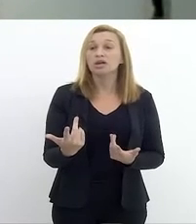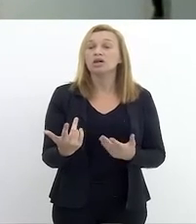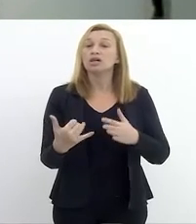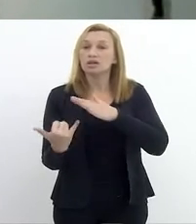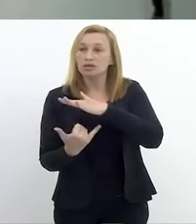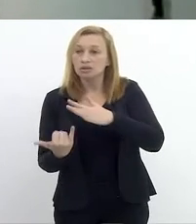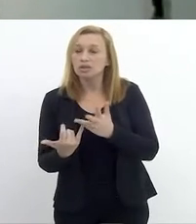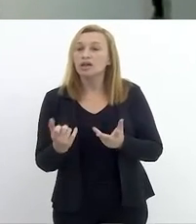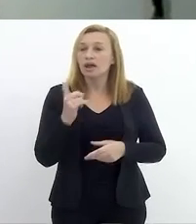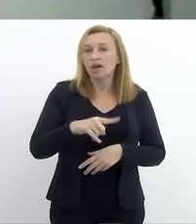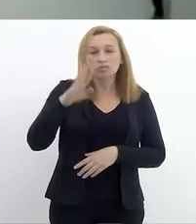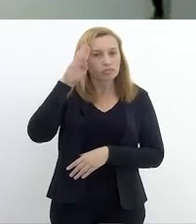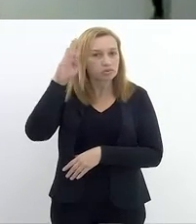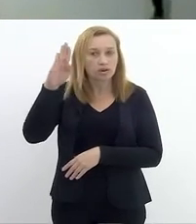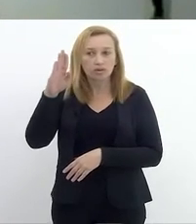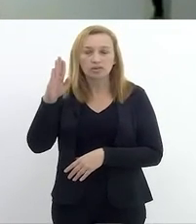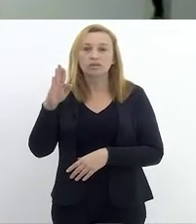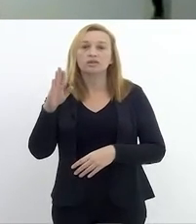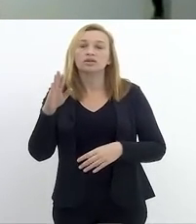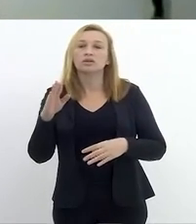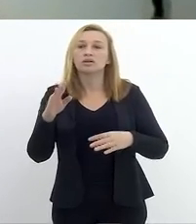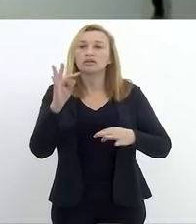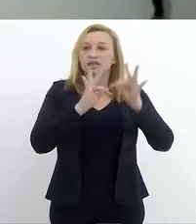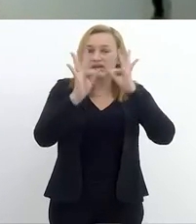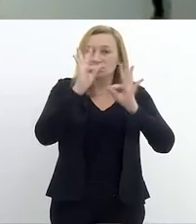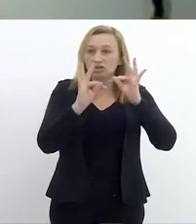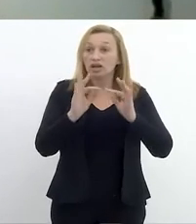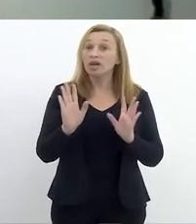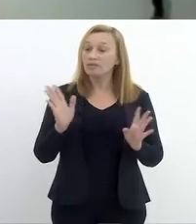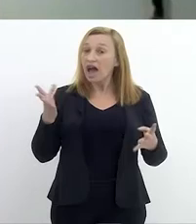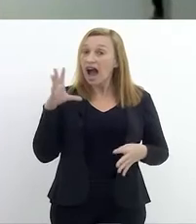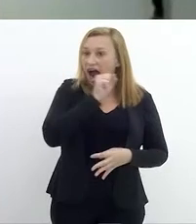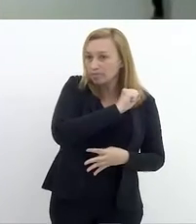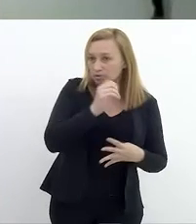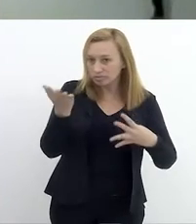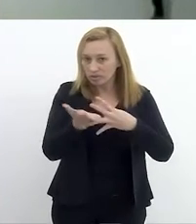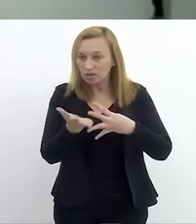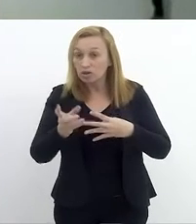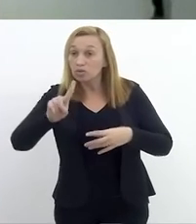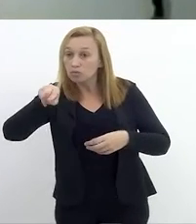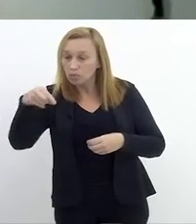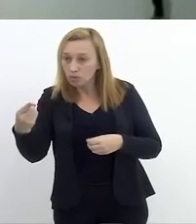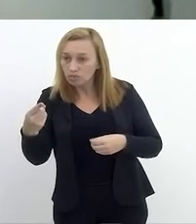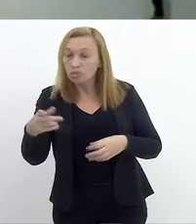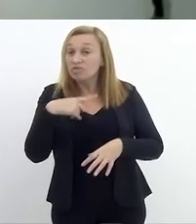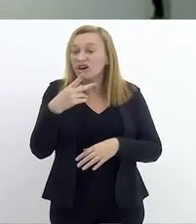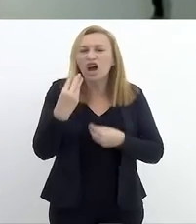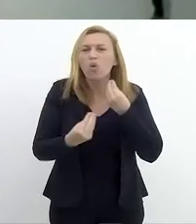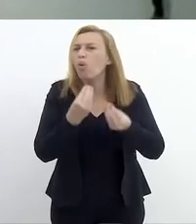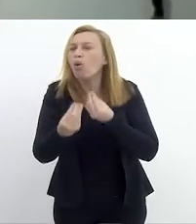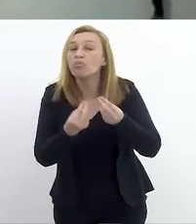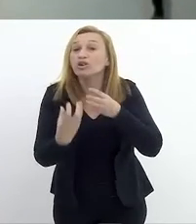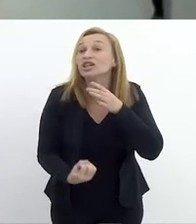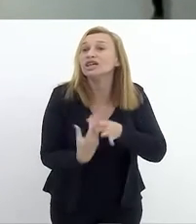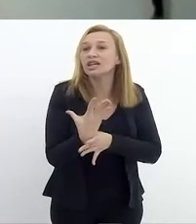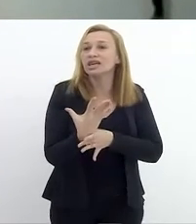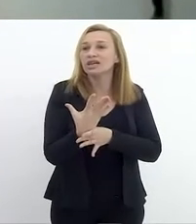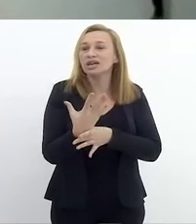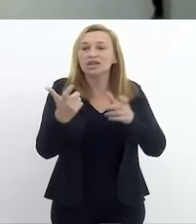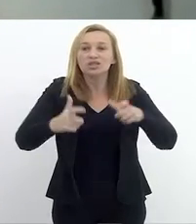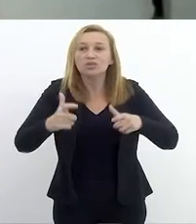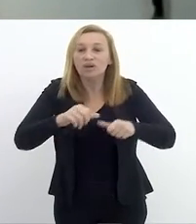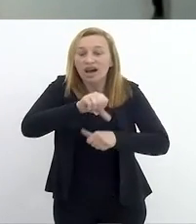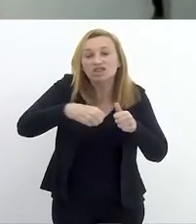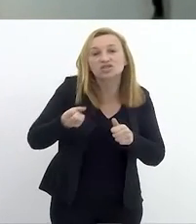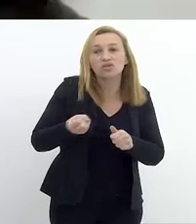Então, essa articulação entre os vários atores, é o papel fundamental da Diretoria de Tecnologia